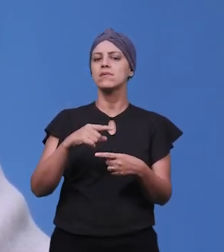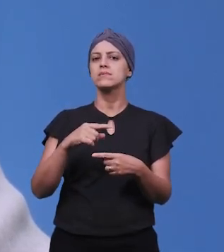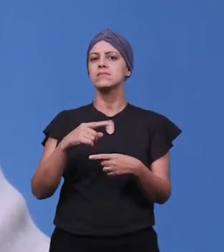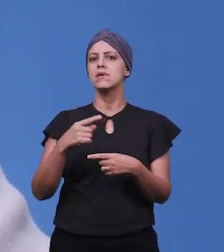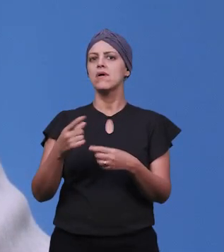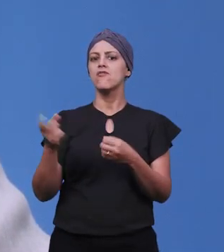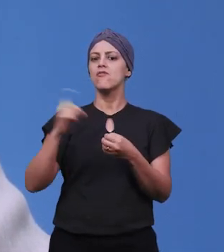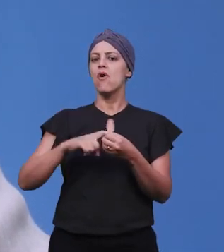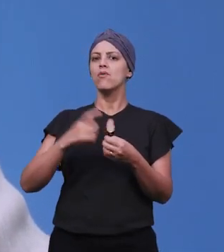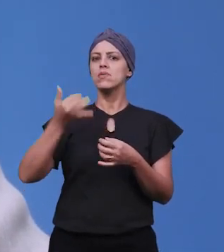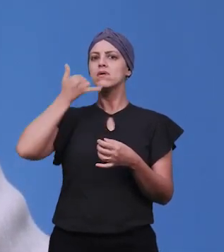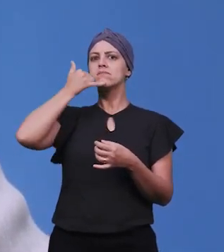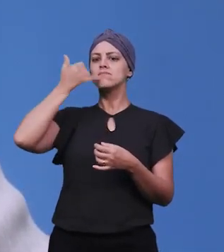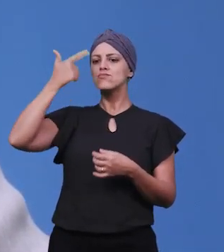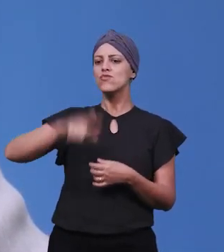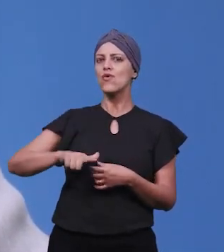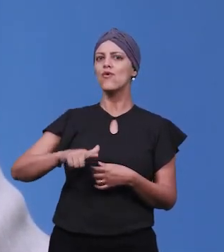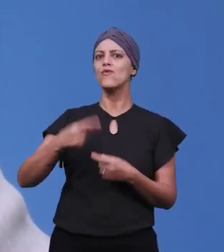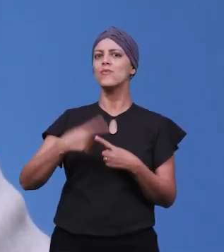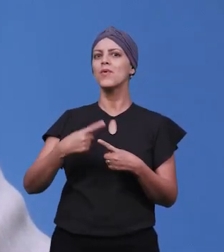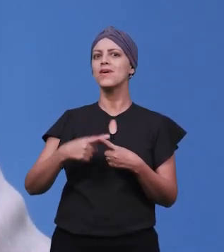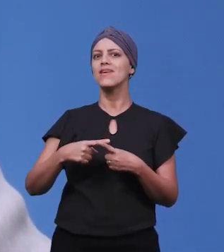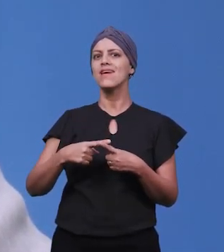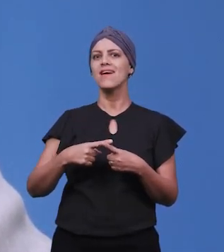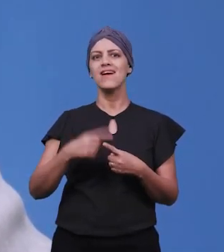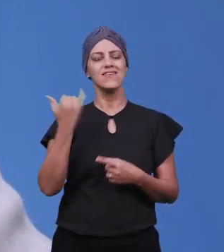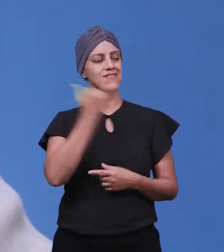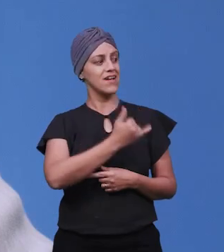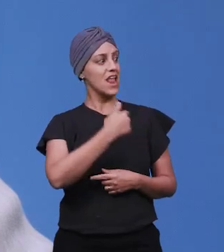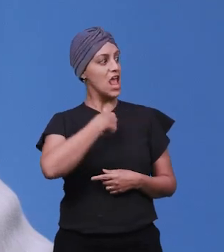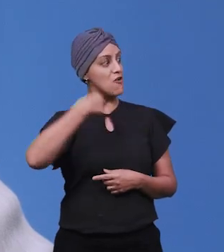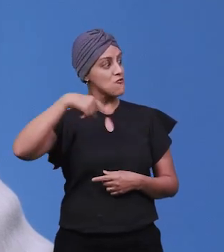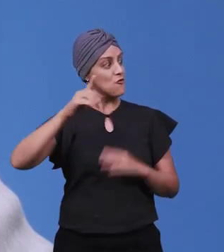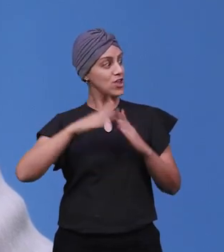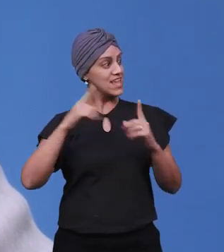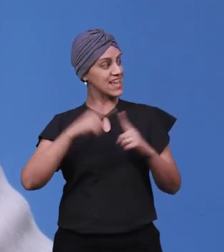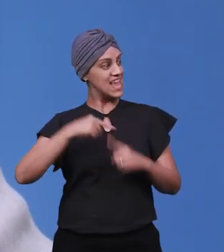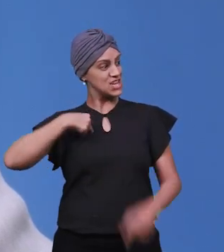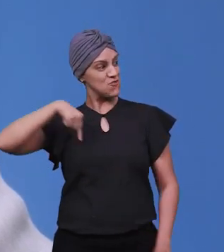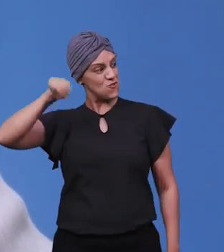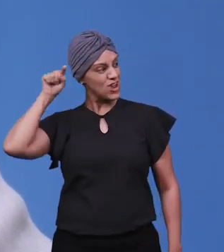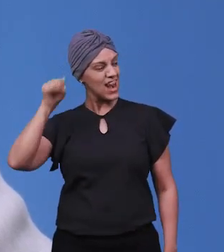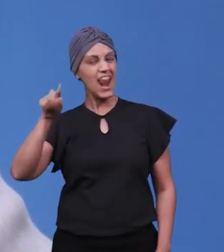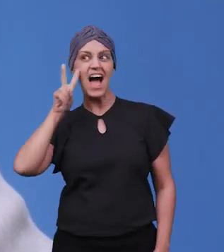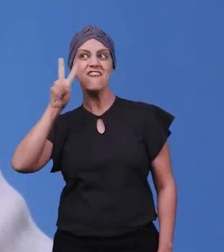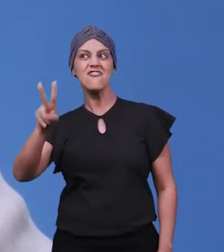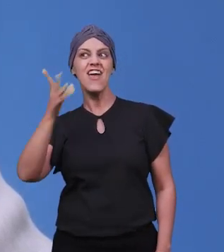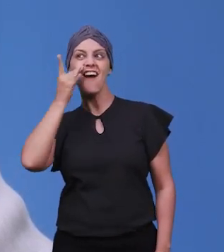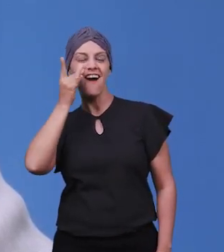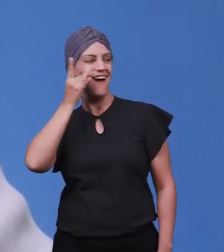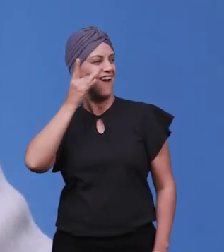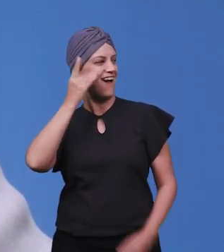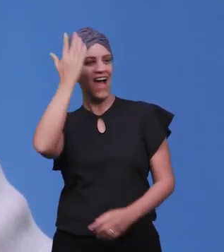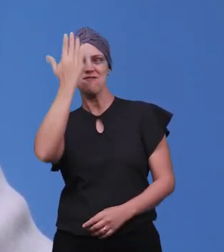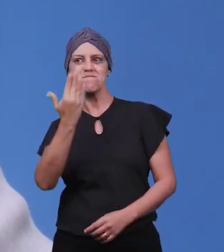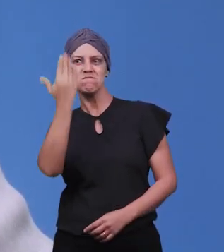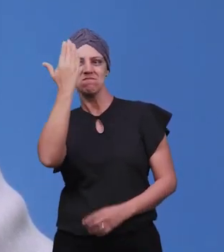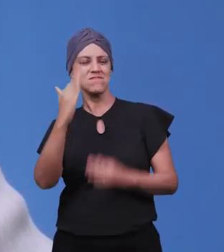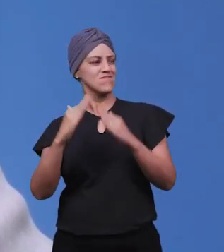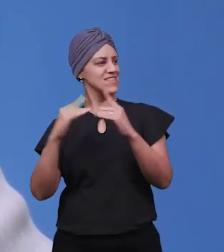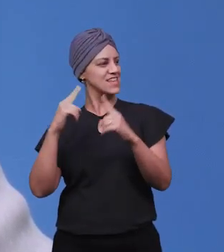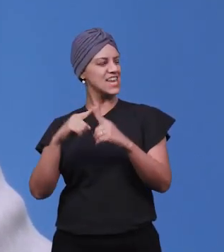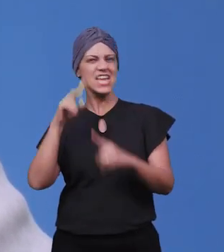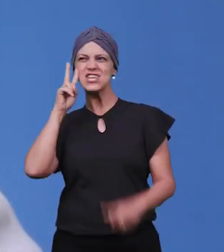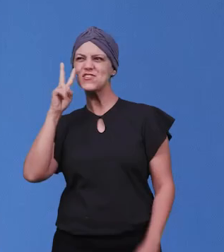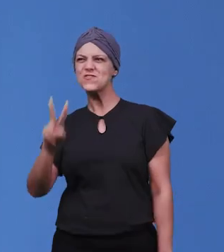ele me ligou. Ele me ligou todo alegre, satisfeito. Eu acabei de ir lá na frente da igreja agora. E tem mesmo. Eu acabei de ir